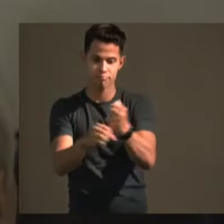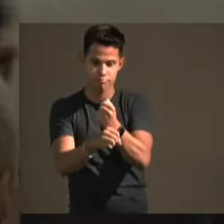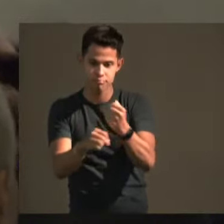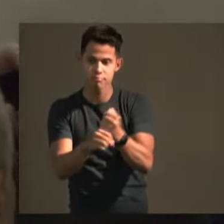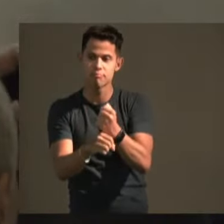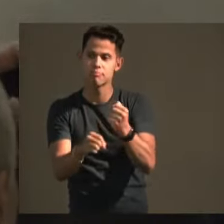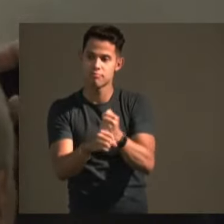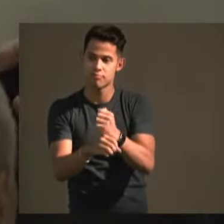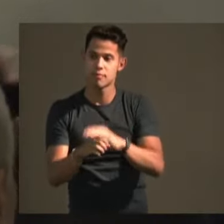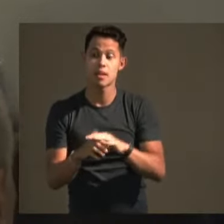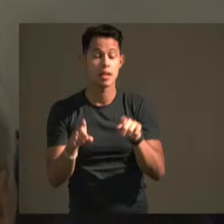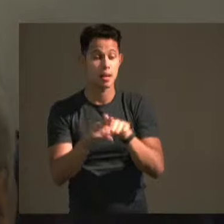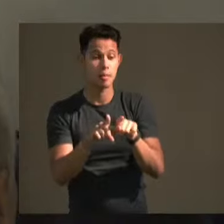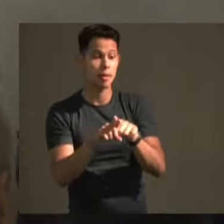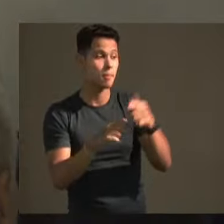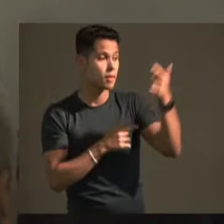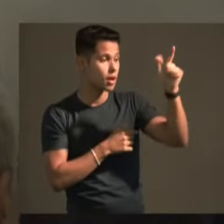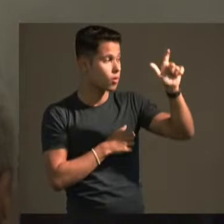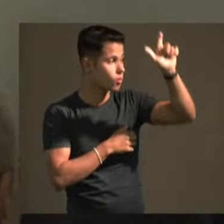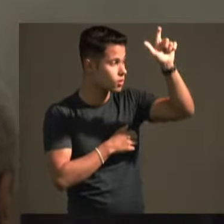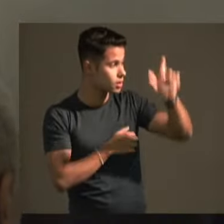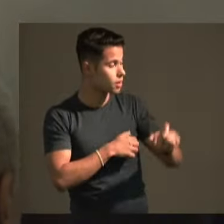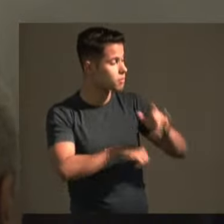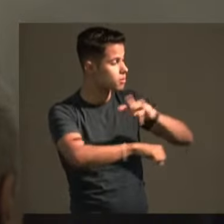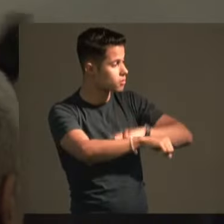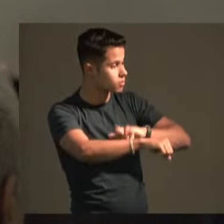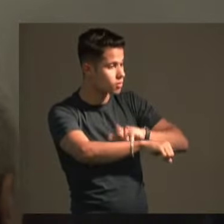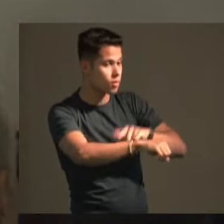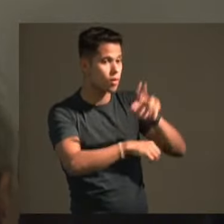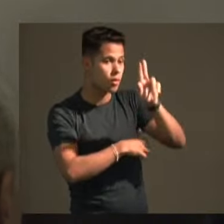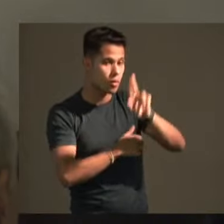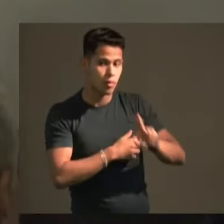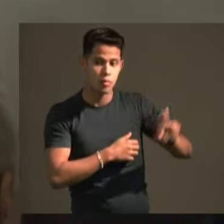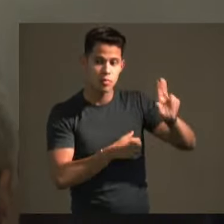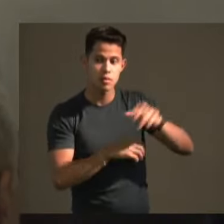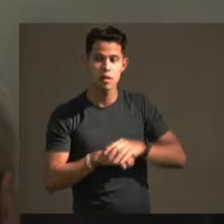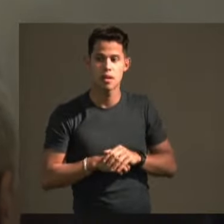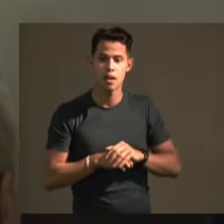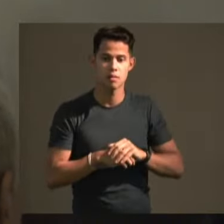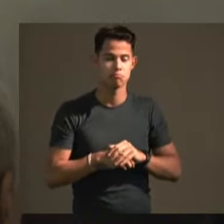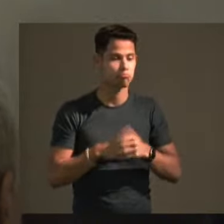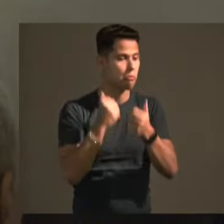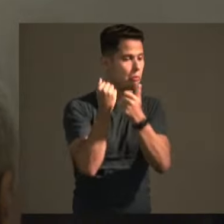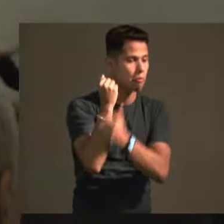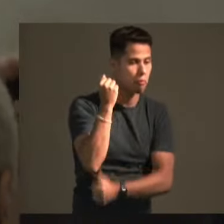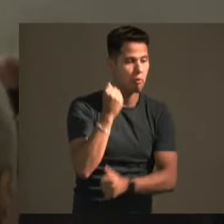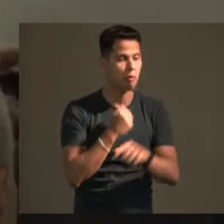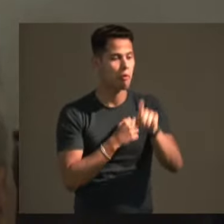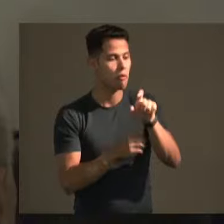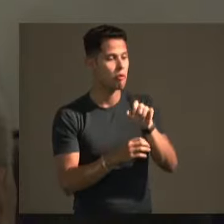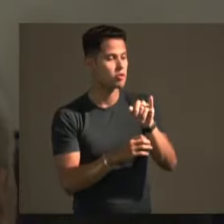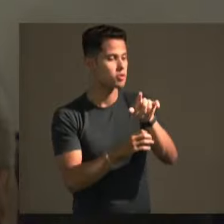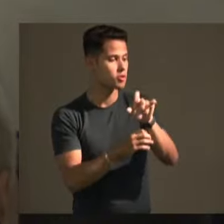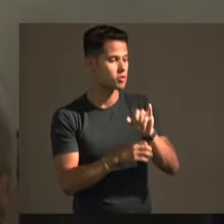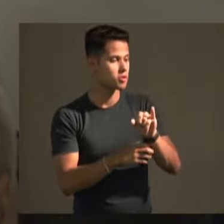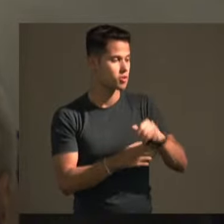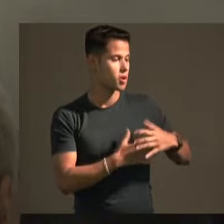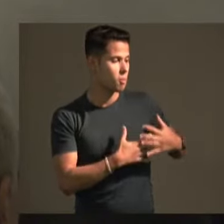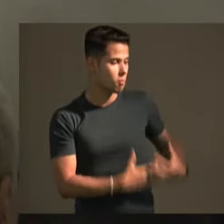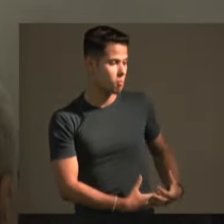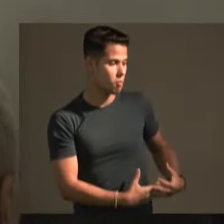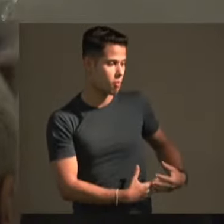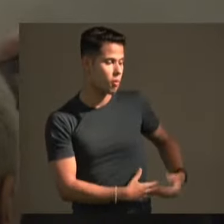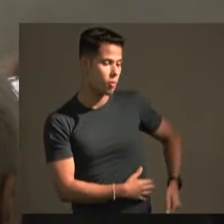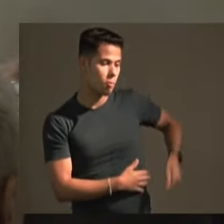um banheiro para as pessoas limpar a bolsinha dela, ali do cocô, da urina, que em Joinville tem, mas o pessoal